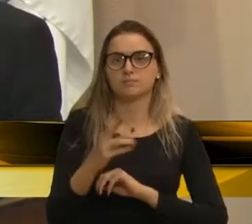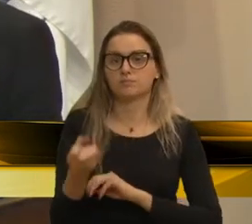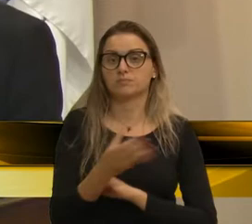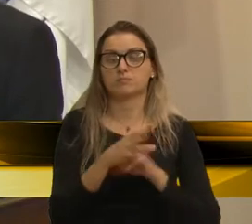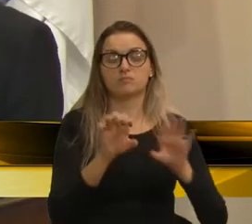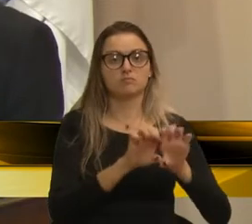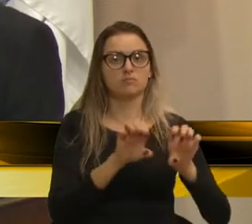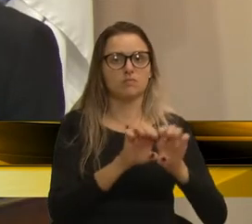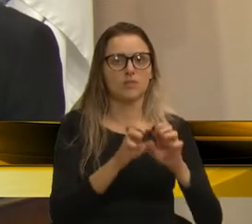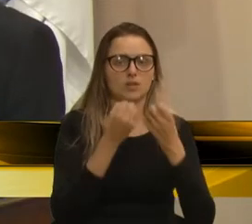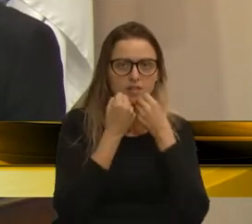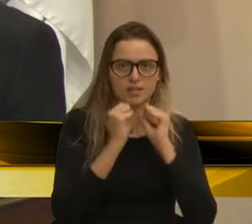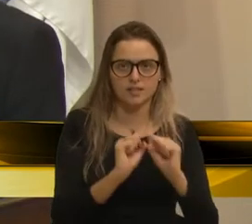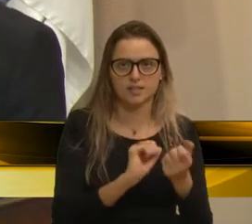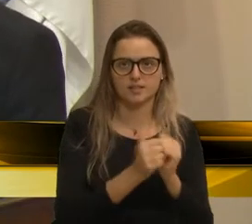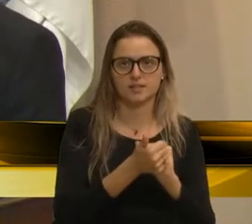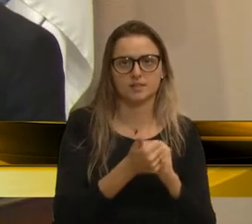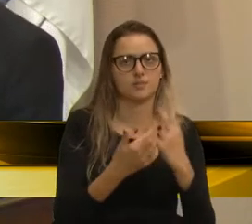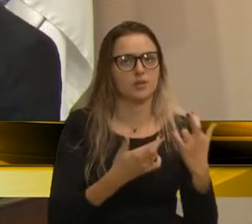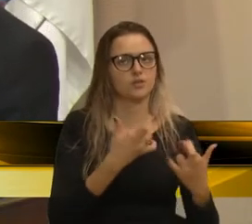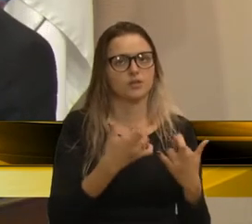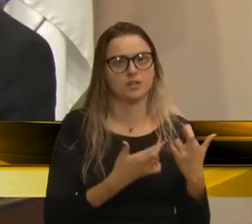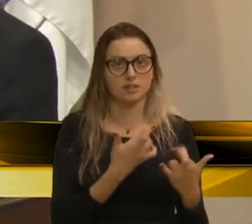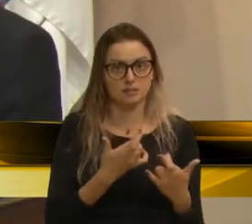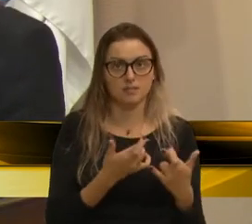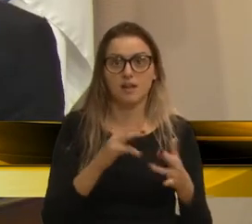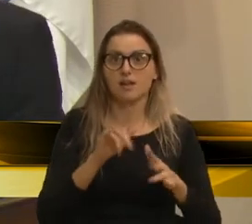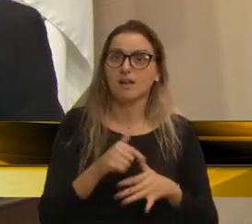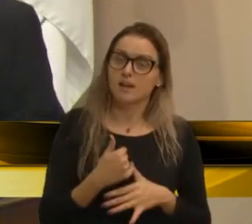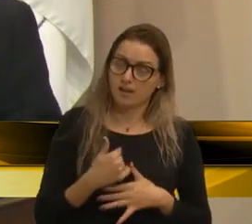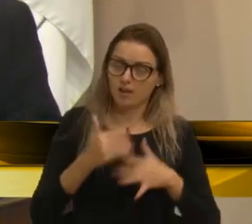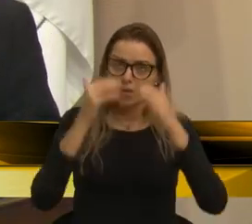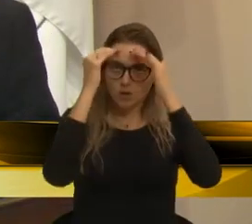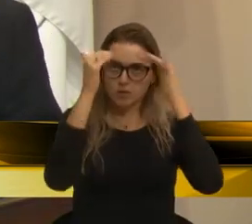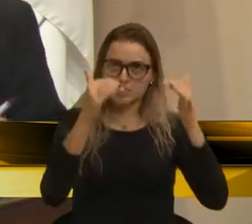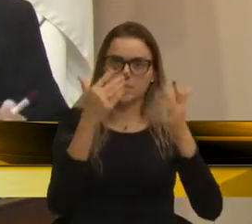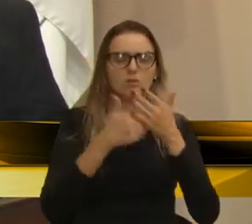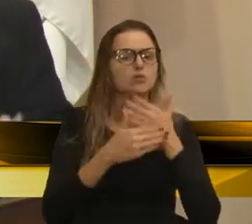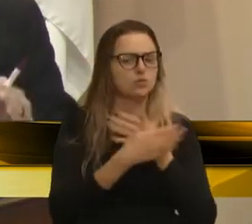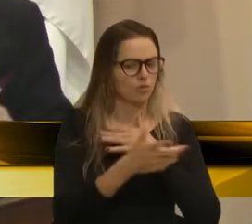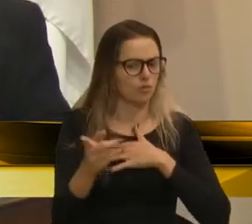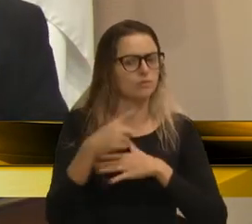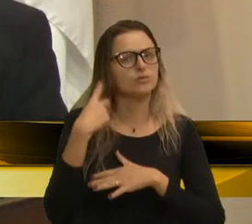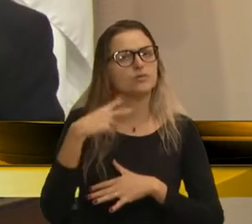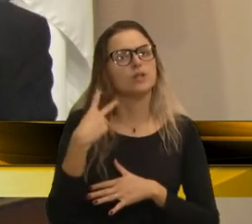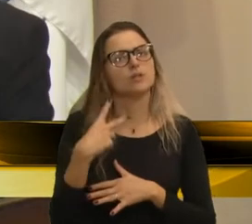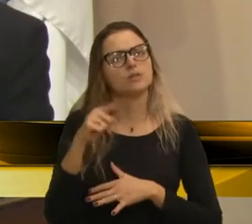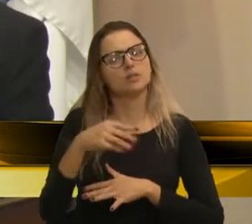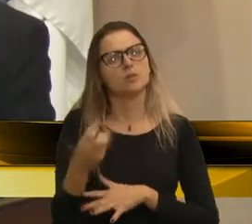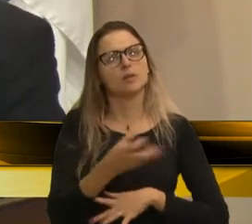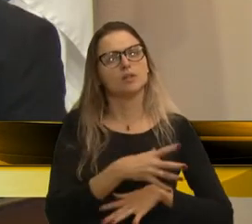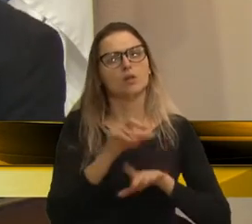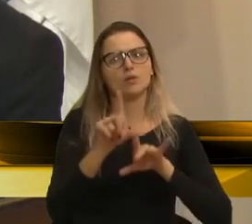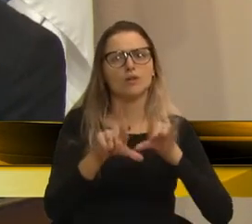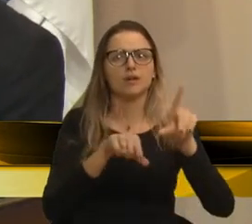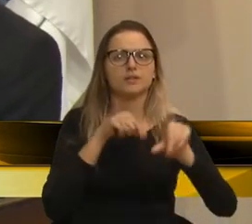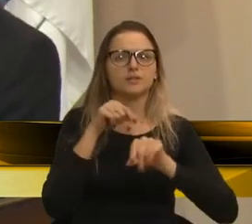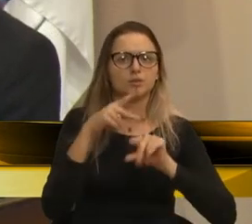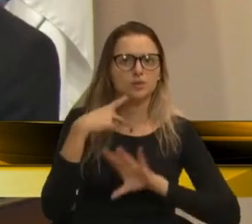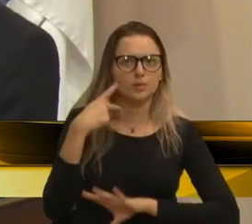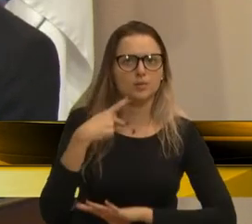Secretaria Municipal de Esporte e Lazer. Isso eu respeito e eu acho que todos os vereadores respeitam. É uma nova opção política. Mas,